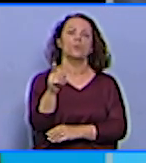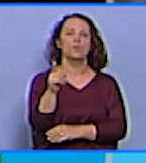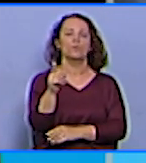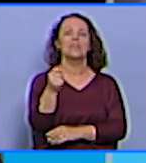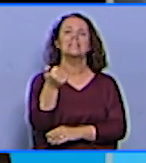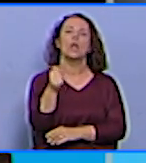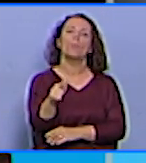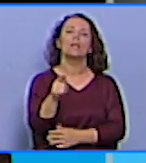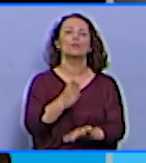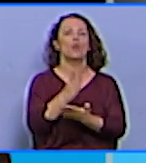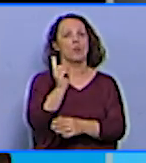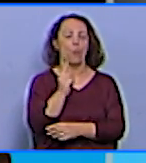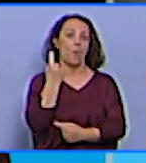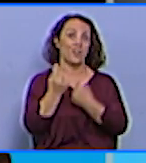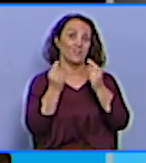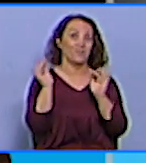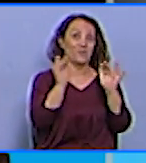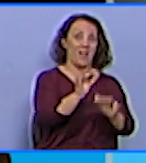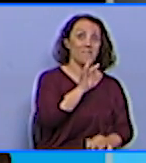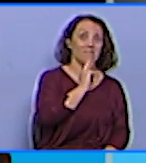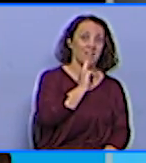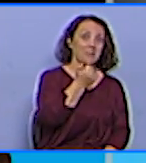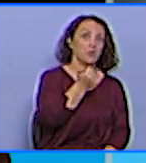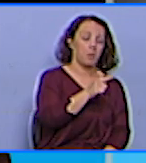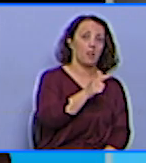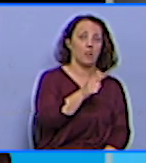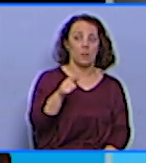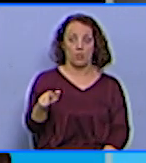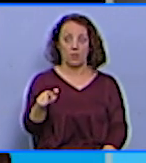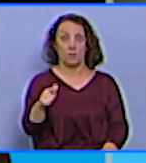5.000, que às vezes estão em Fátima, estiveram muitos mais.